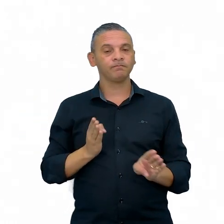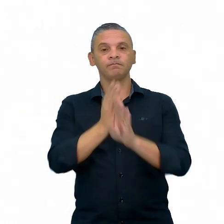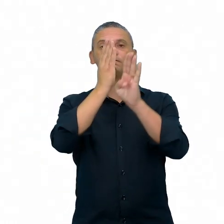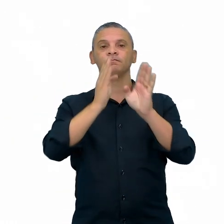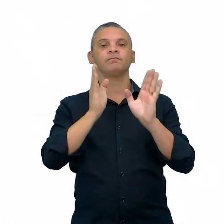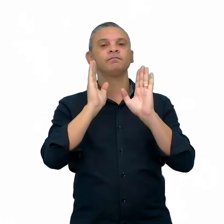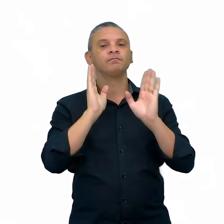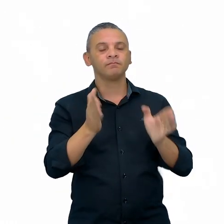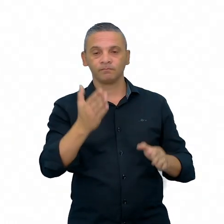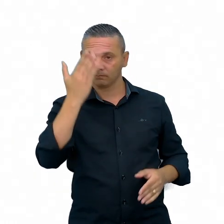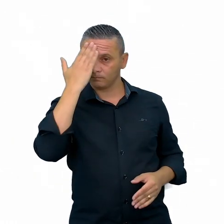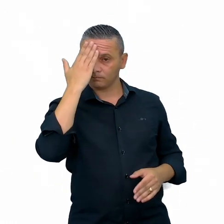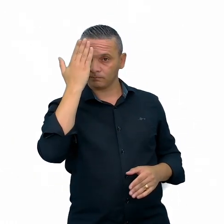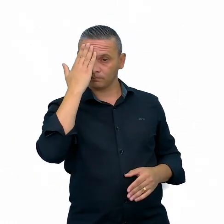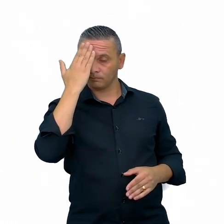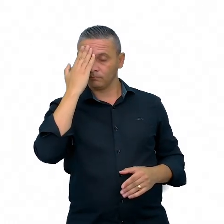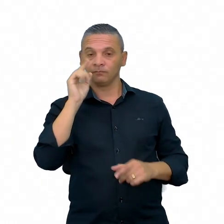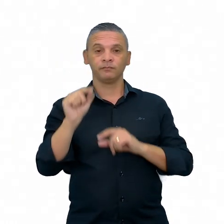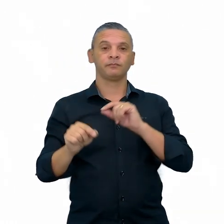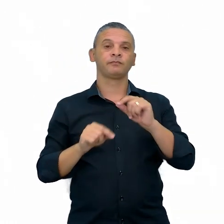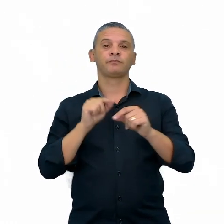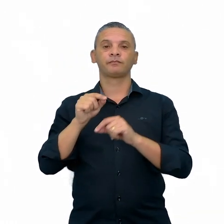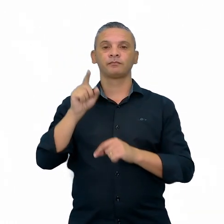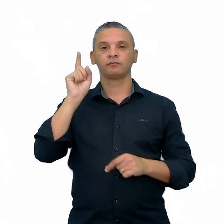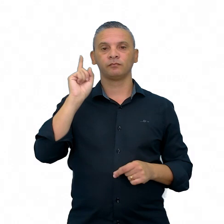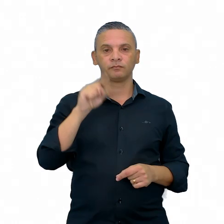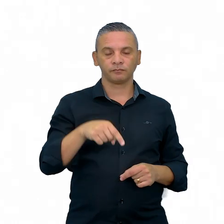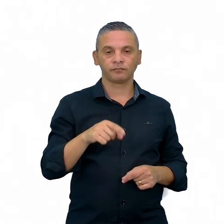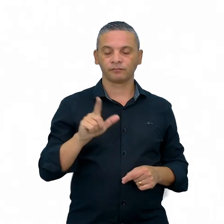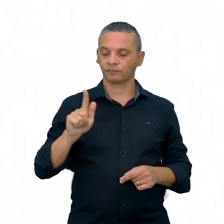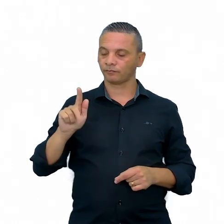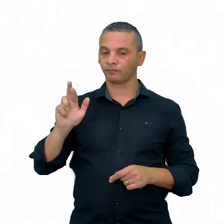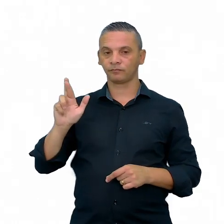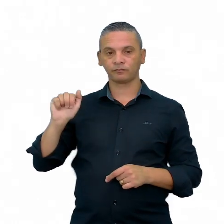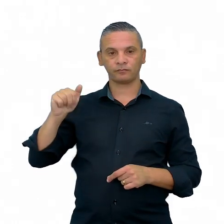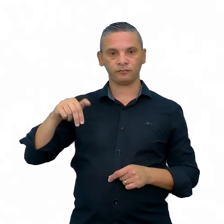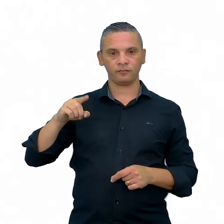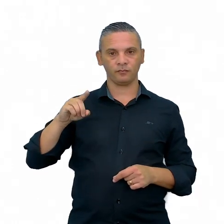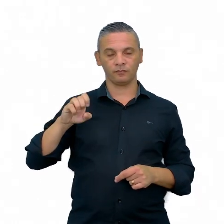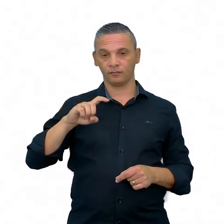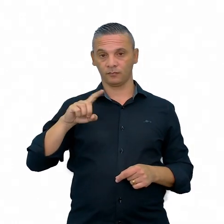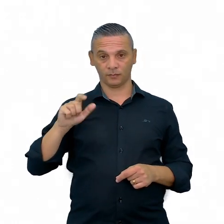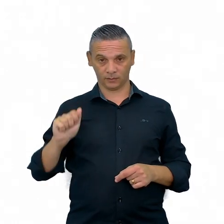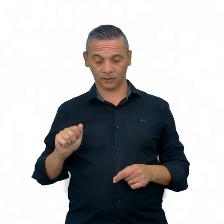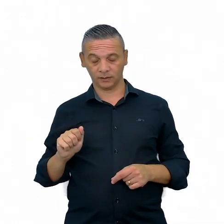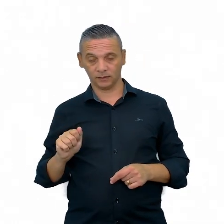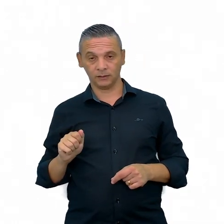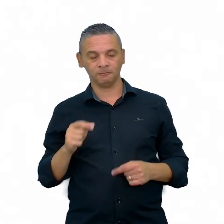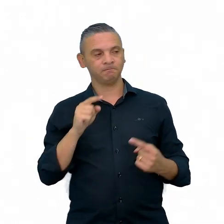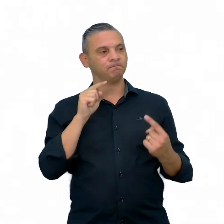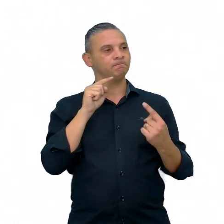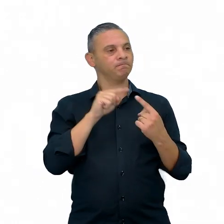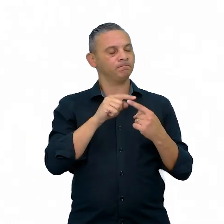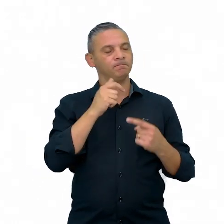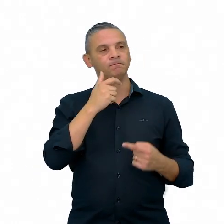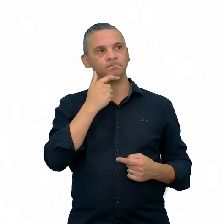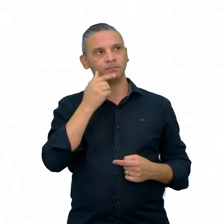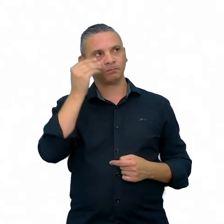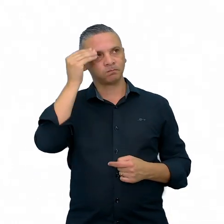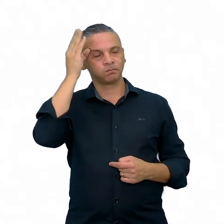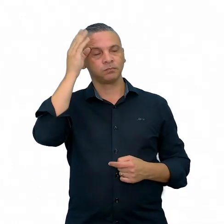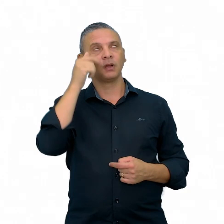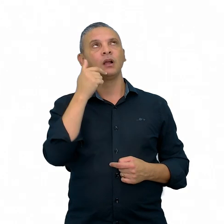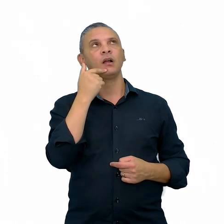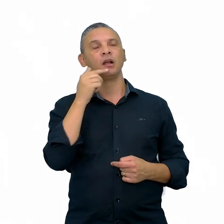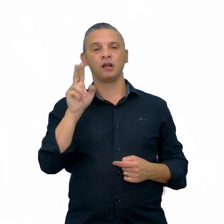já compreendemos o que são grandezas, né? Para que possamos aplicar este conhecimento.